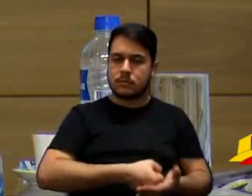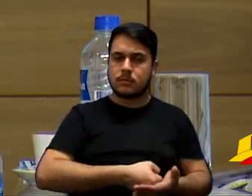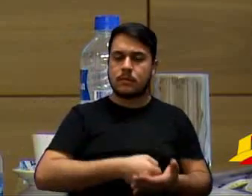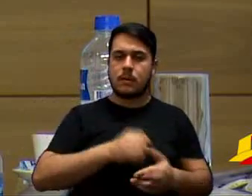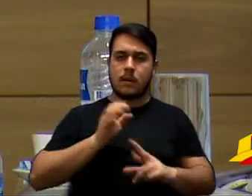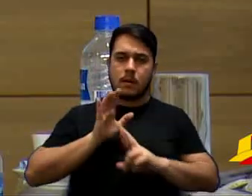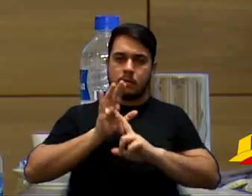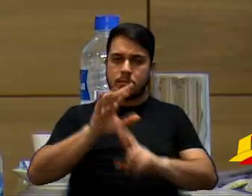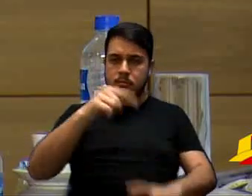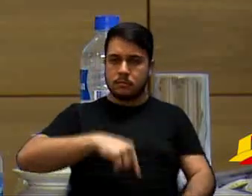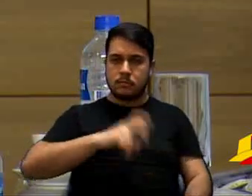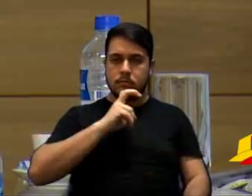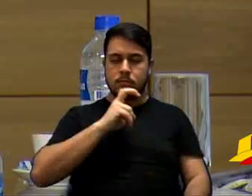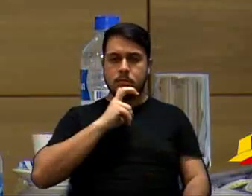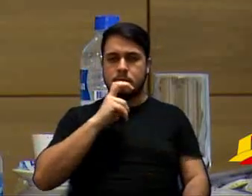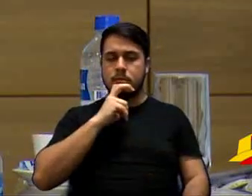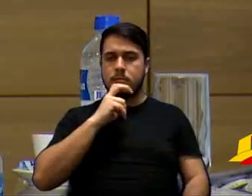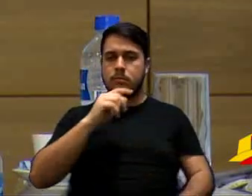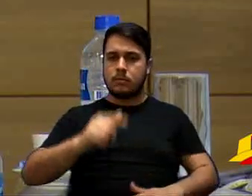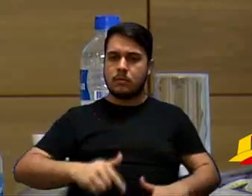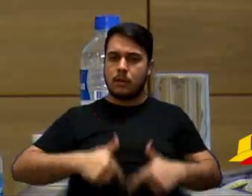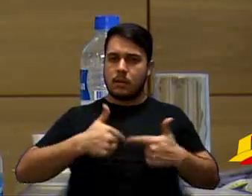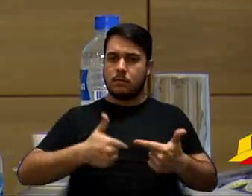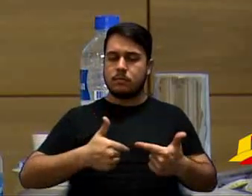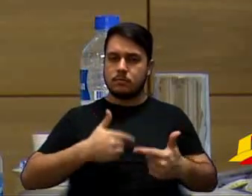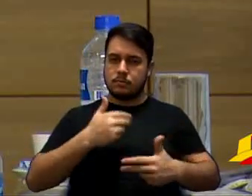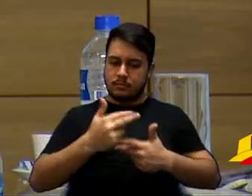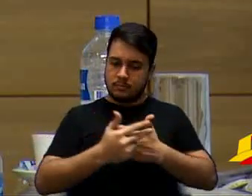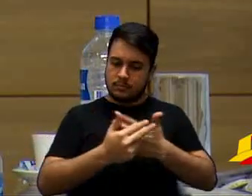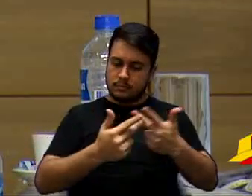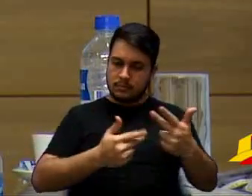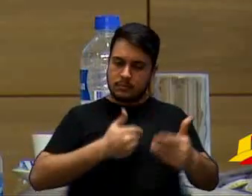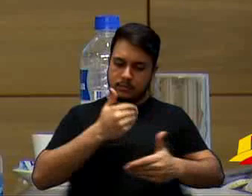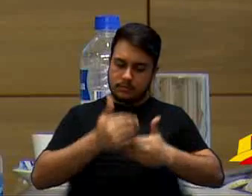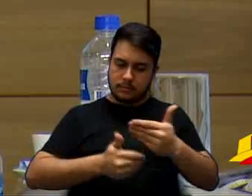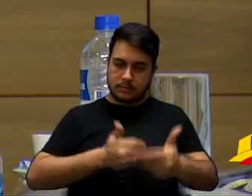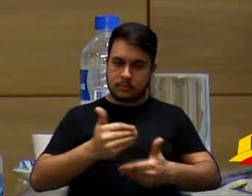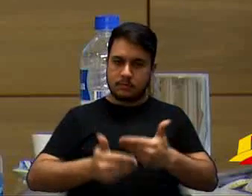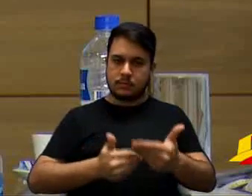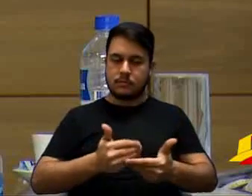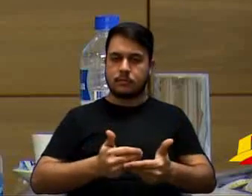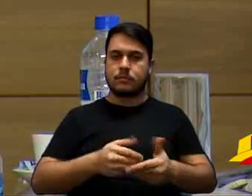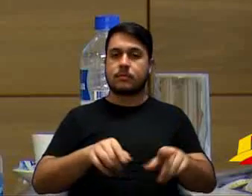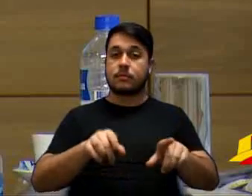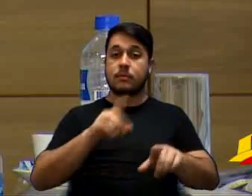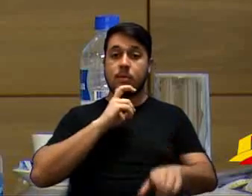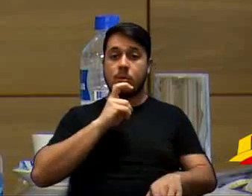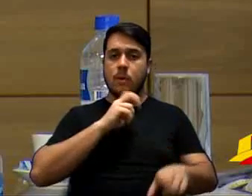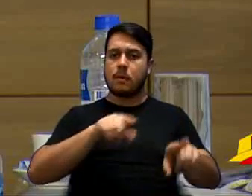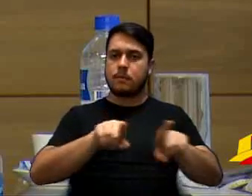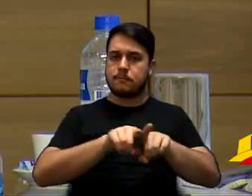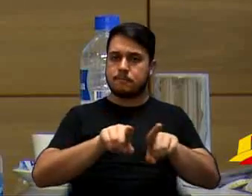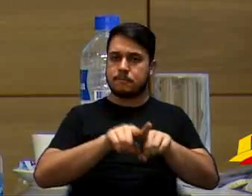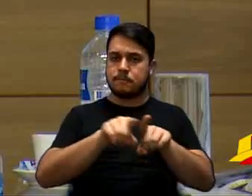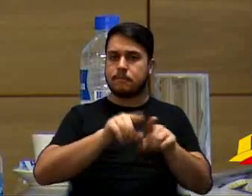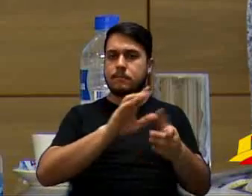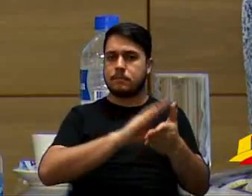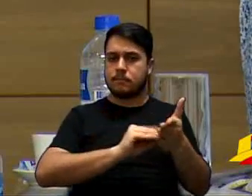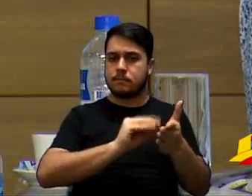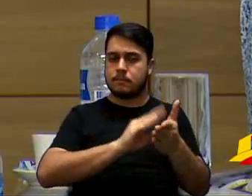já está avançado em várias ações inclusive ali no município de alumínio que se estenda assim para sorocaba também né